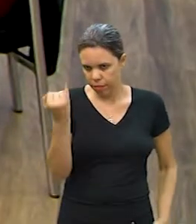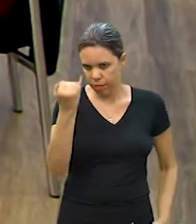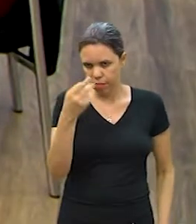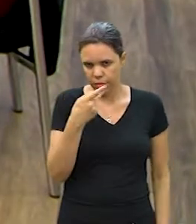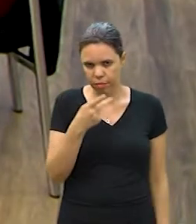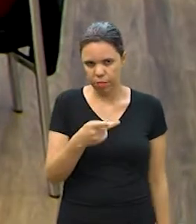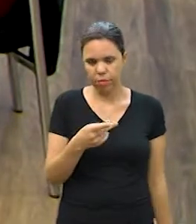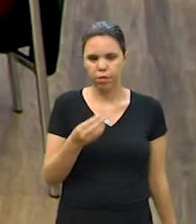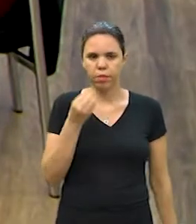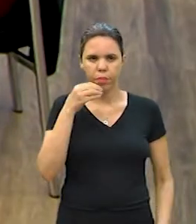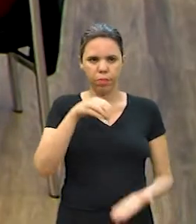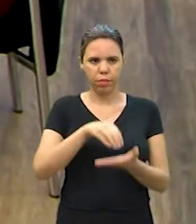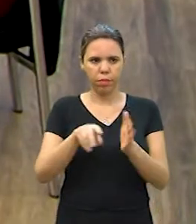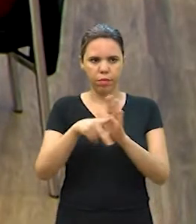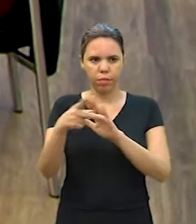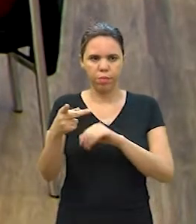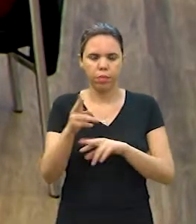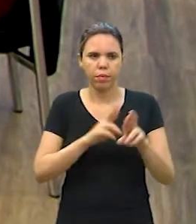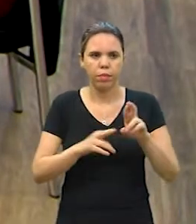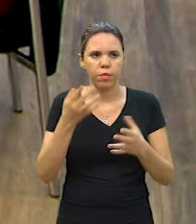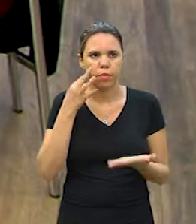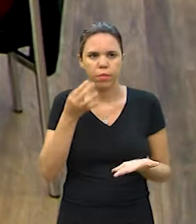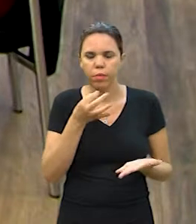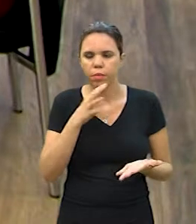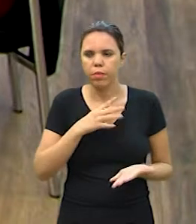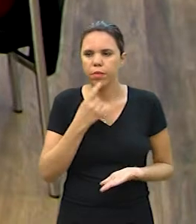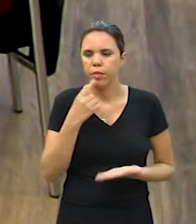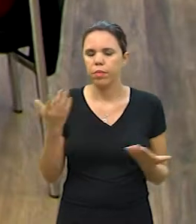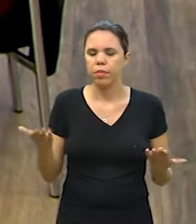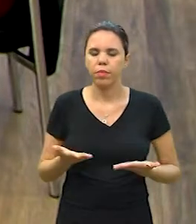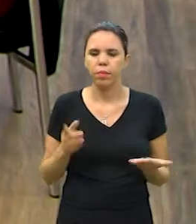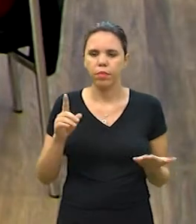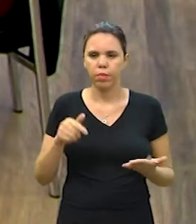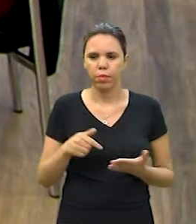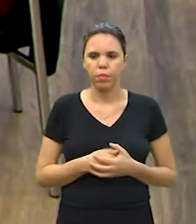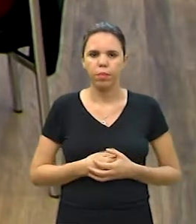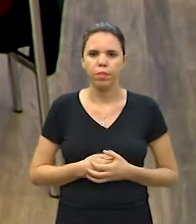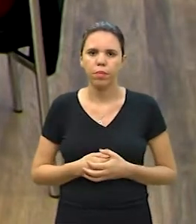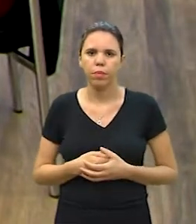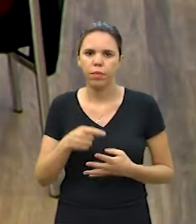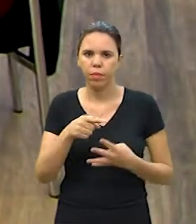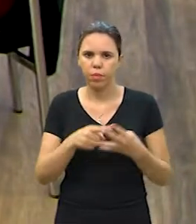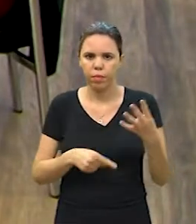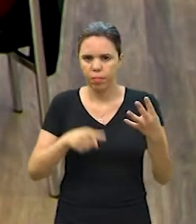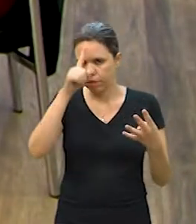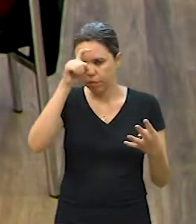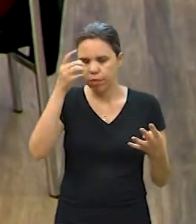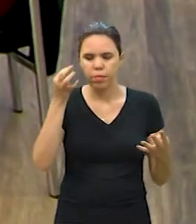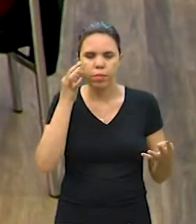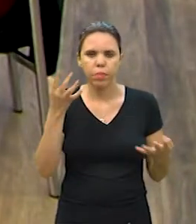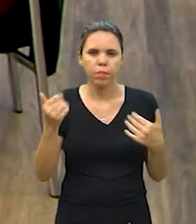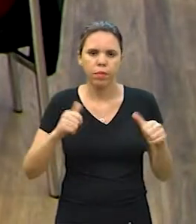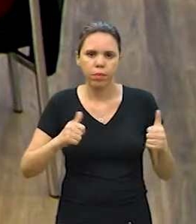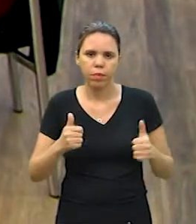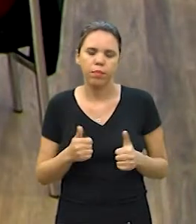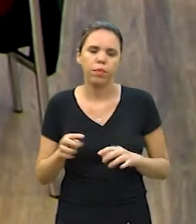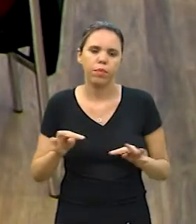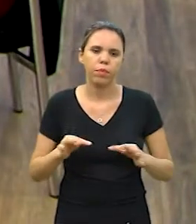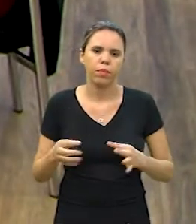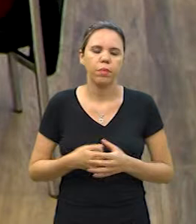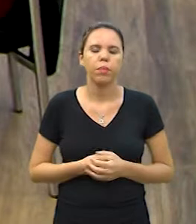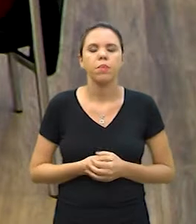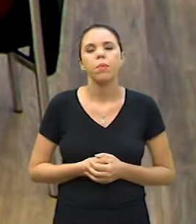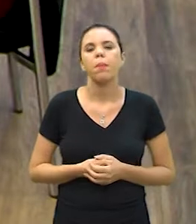Seria importante esse espaço especializado e análise da cidade de Campinas hoje com estes 4 hospitais que fazem